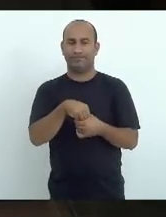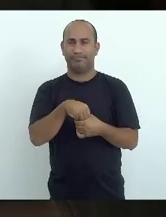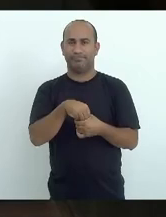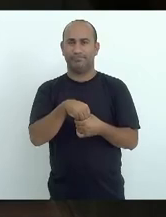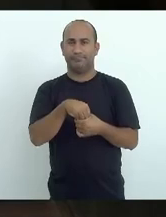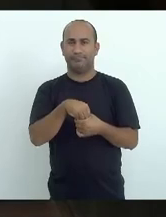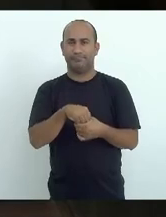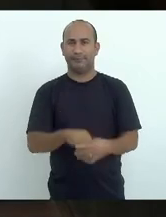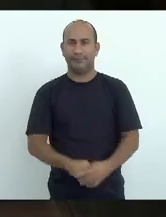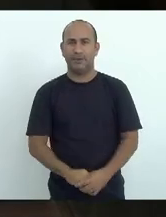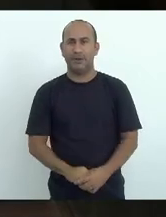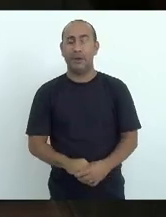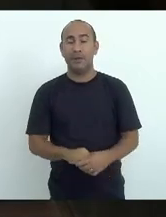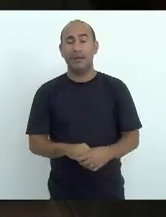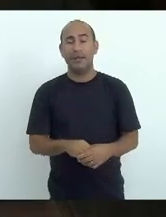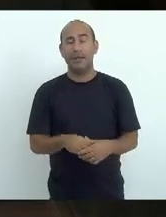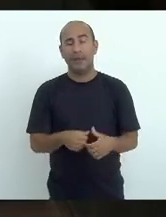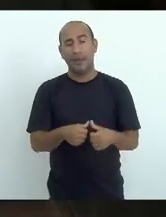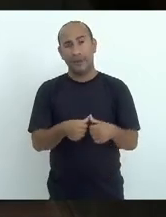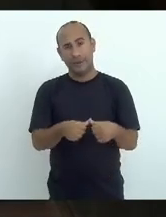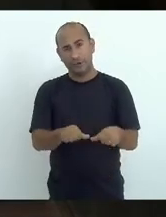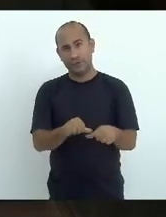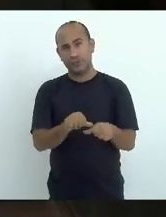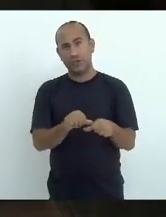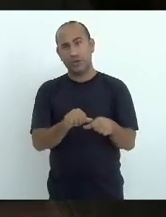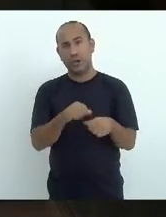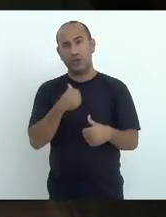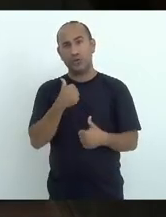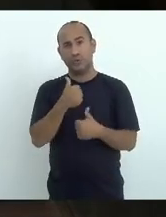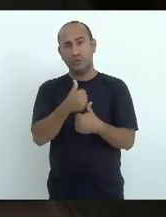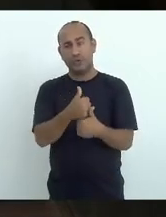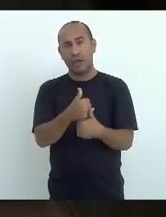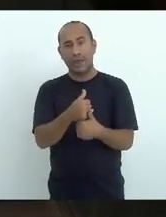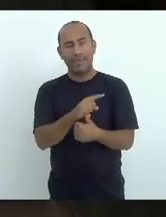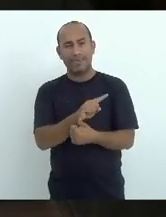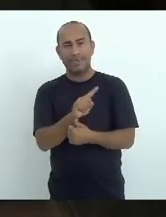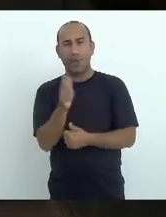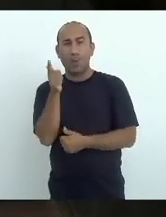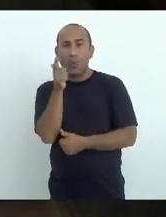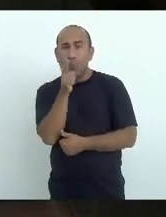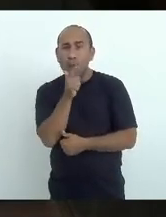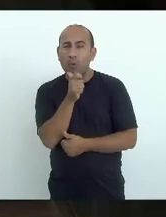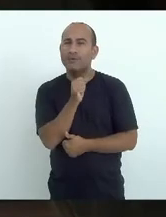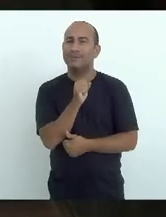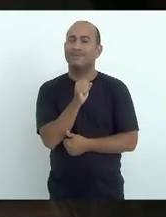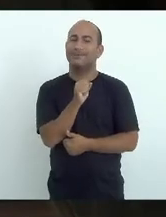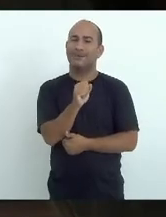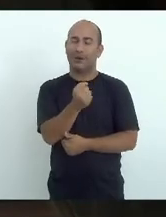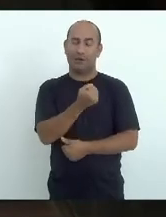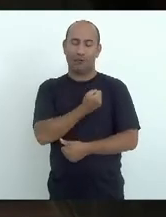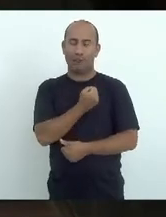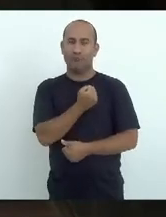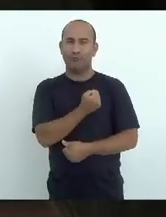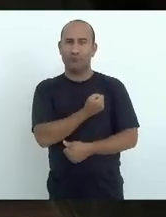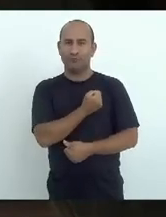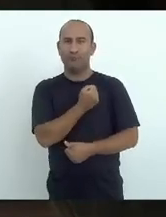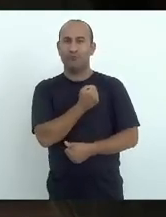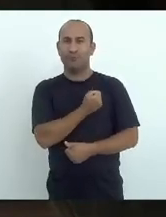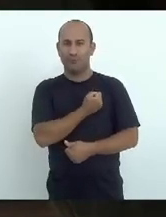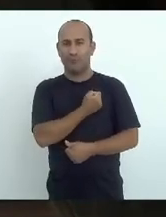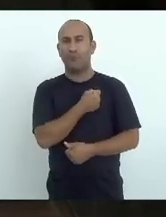E este substitutivo não alcançou o número